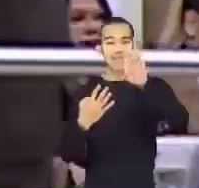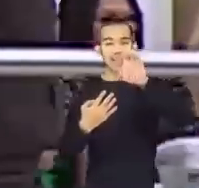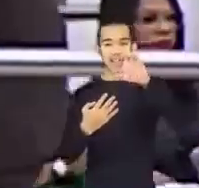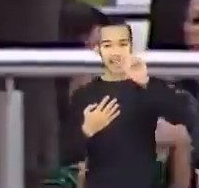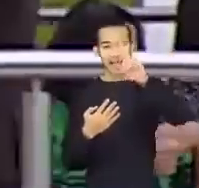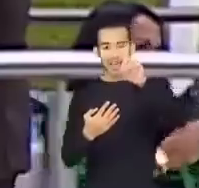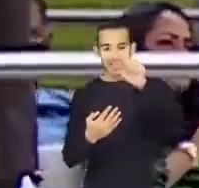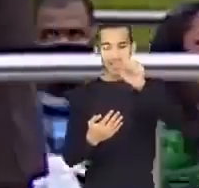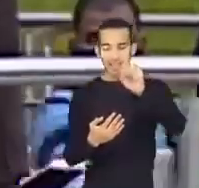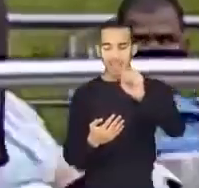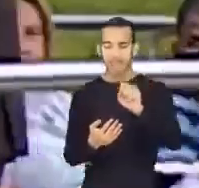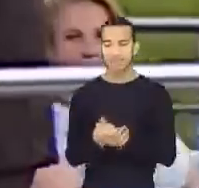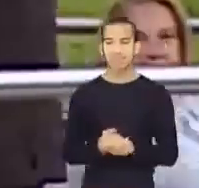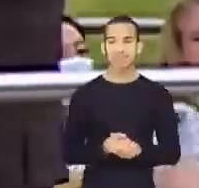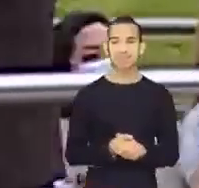coisa,